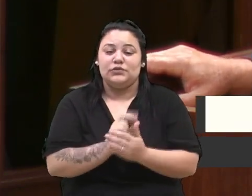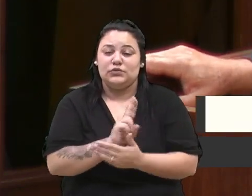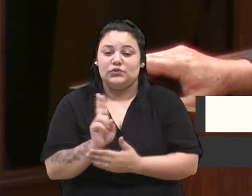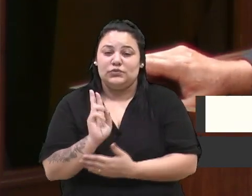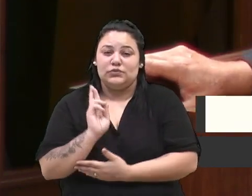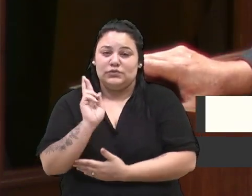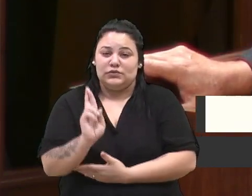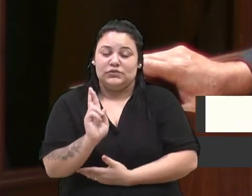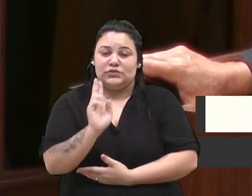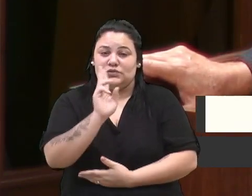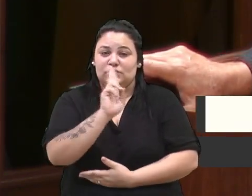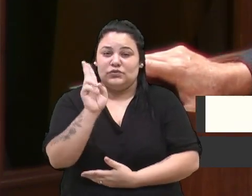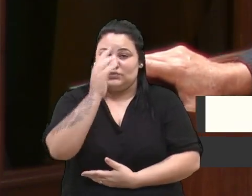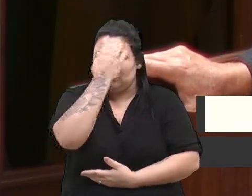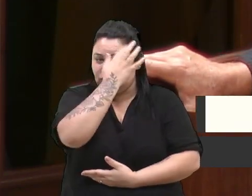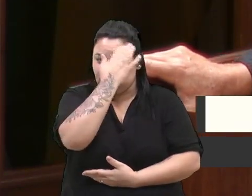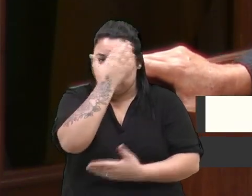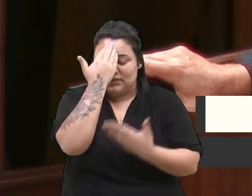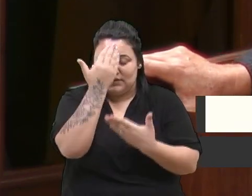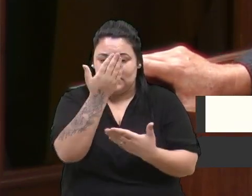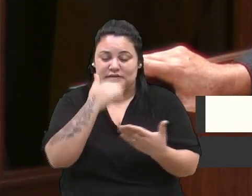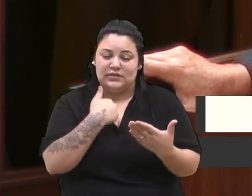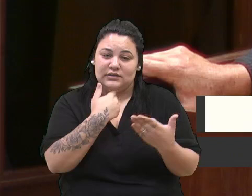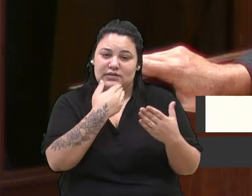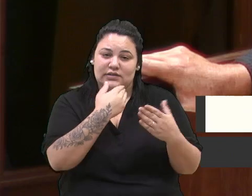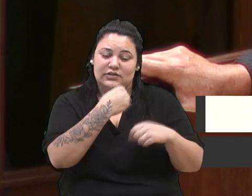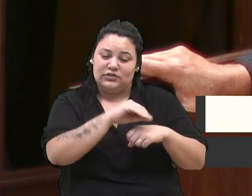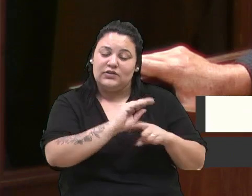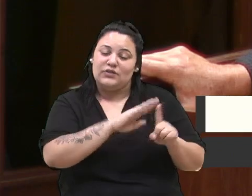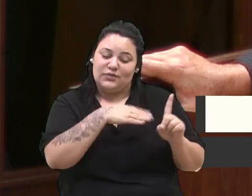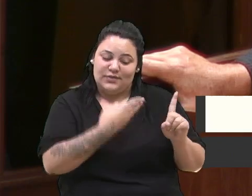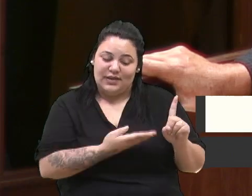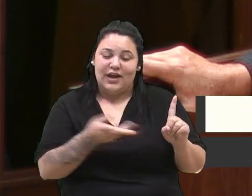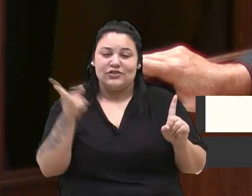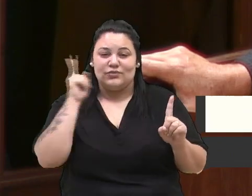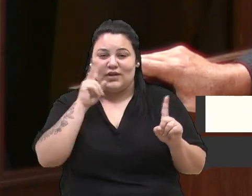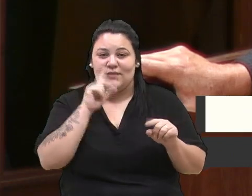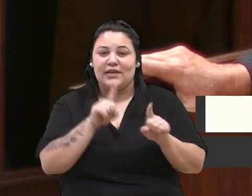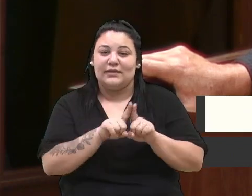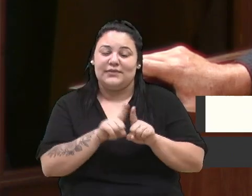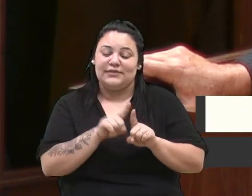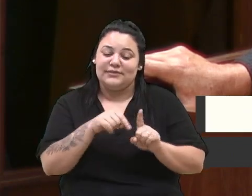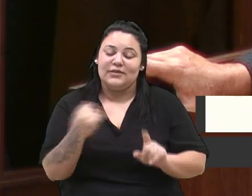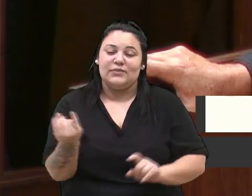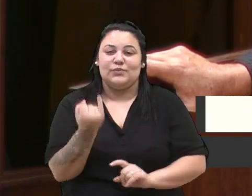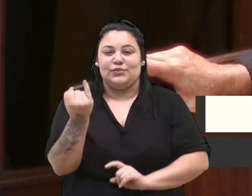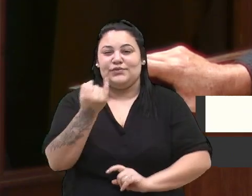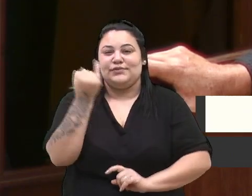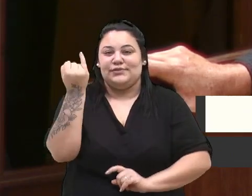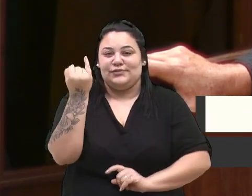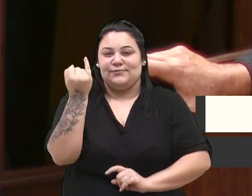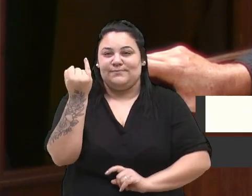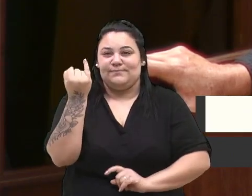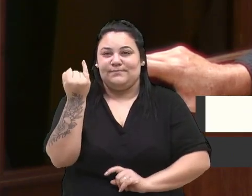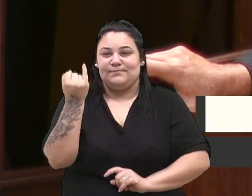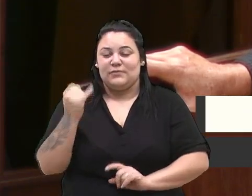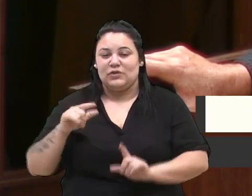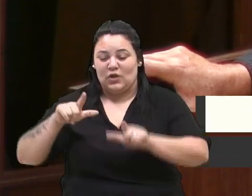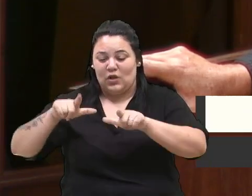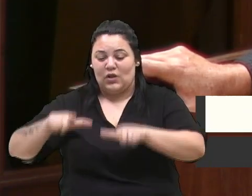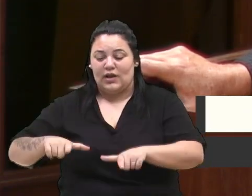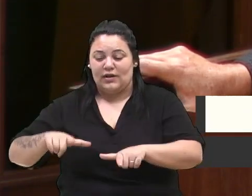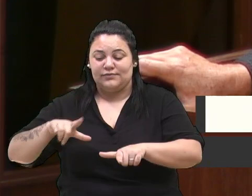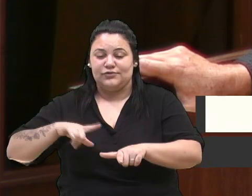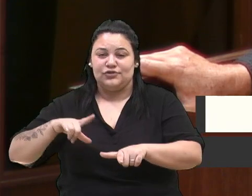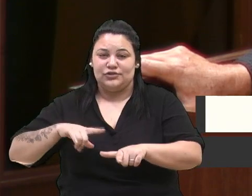prefeito Adiló, agradecer essa homenagem aqui da Câmara por lembrar dessa importante central de abastecimento que nós temos